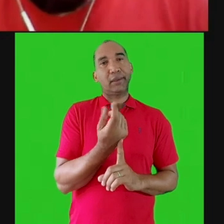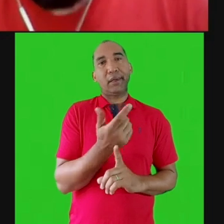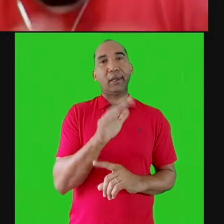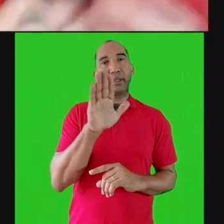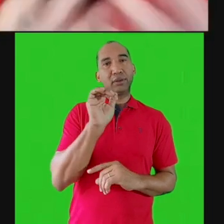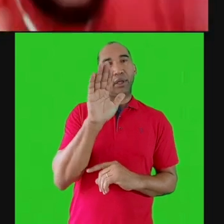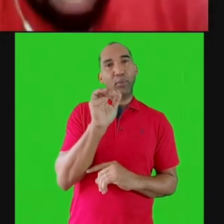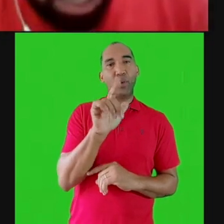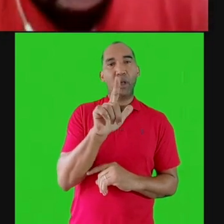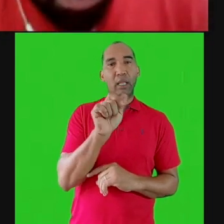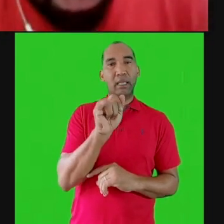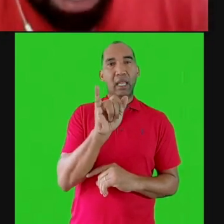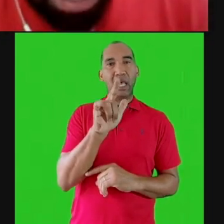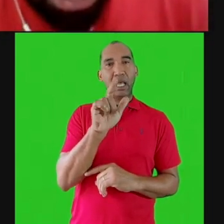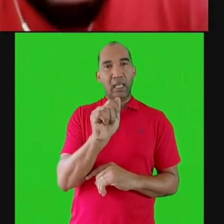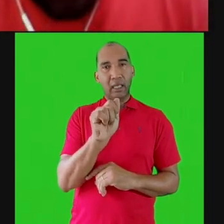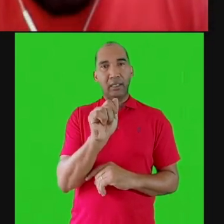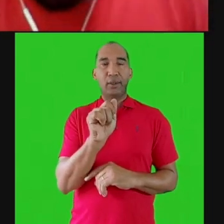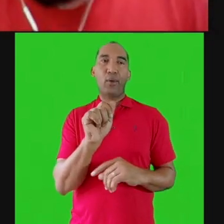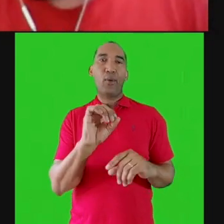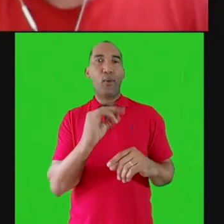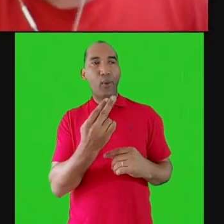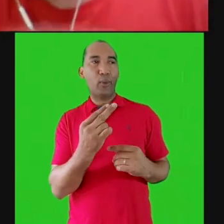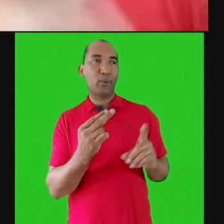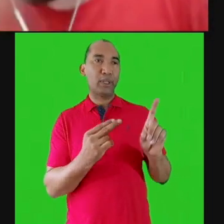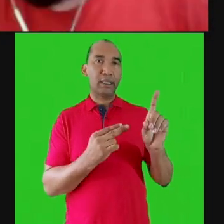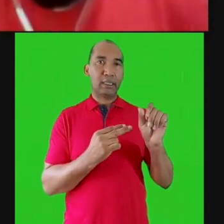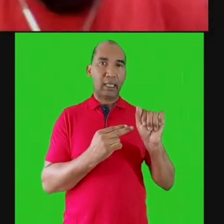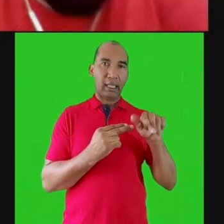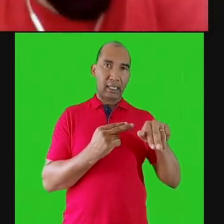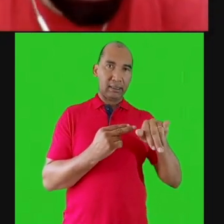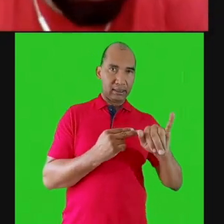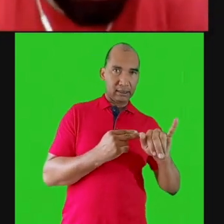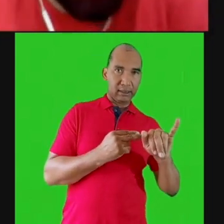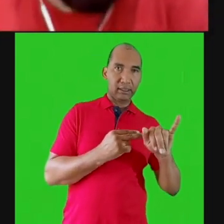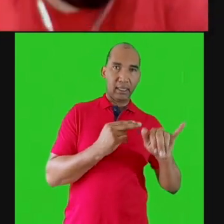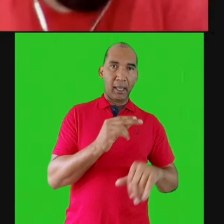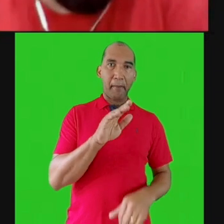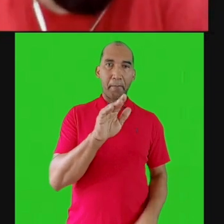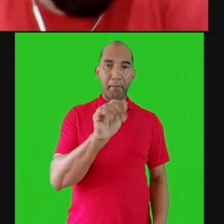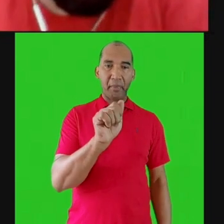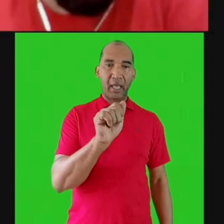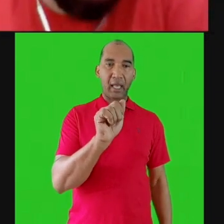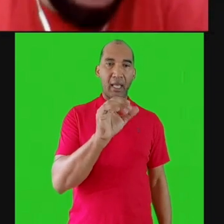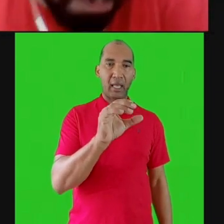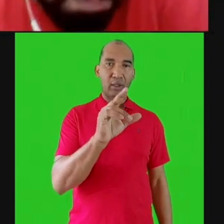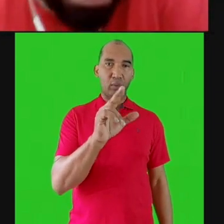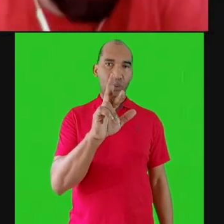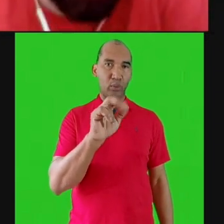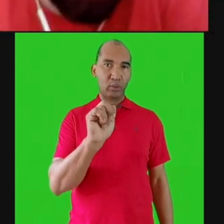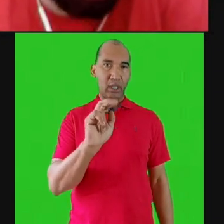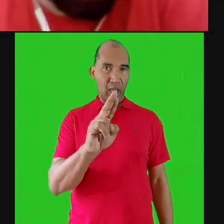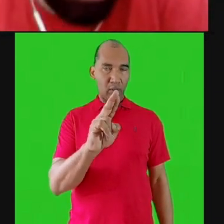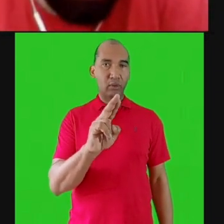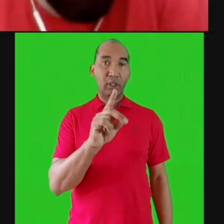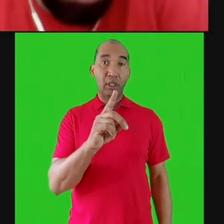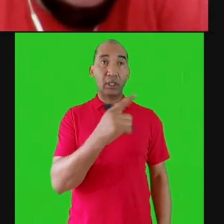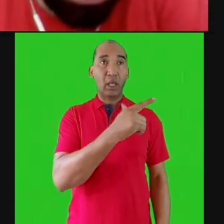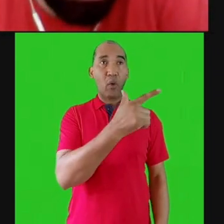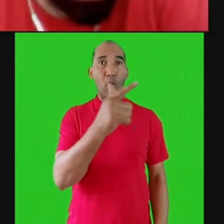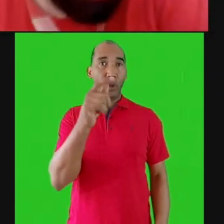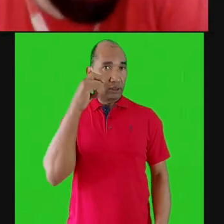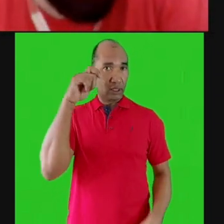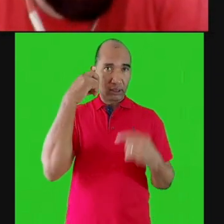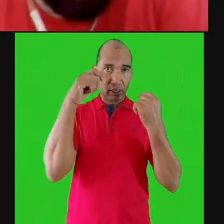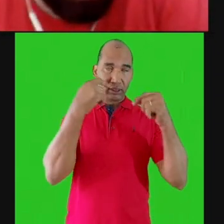trouxe pessoas, desde a Laila, do próprio Ceará, a pessoas como a Dani Barbosa, que fez o Bacurau, e também atriz de